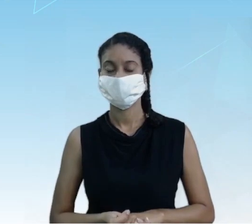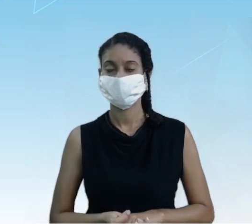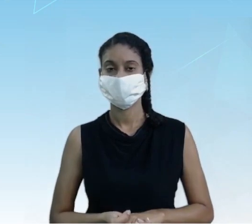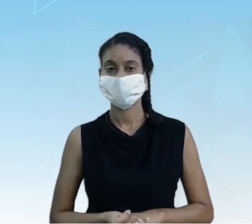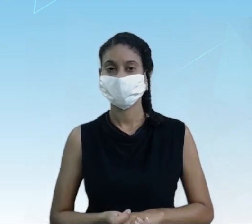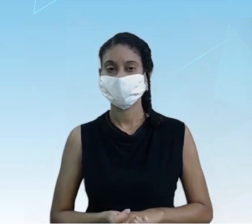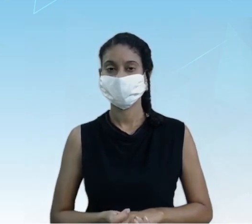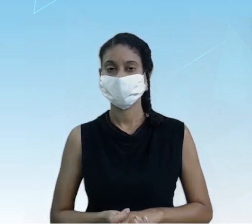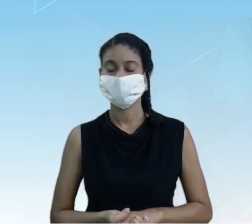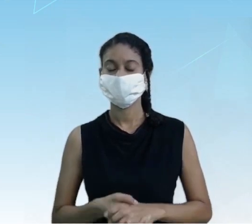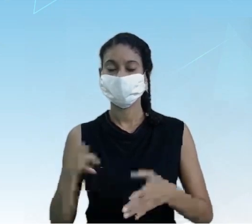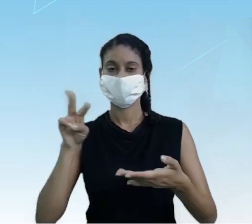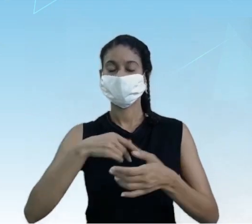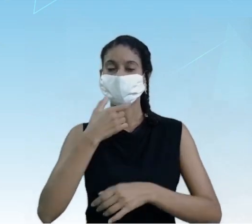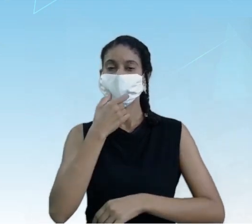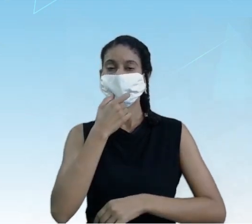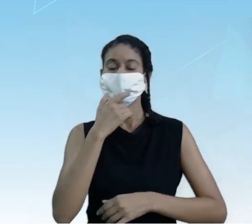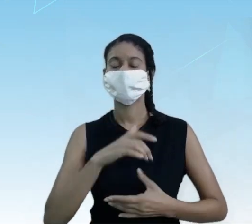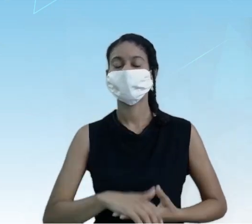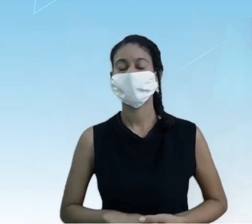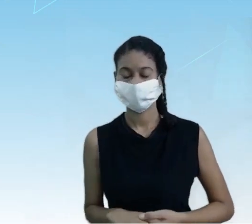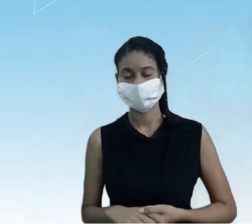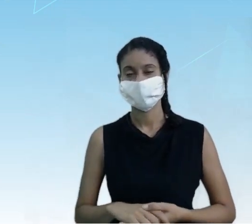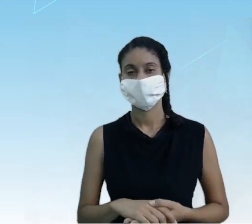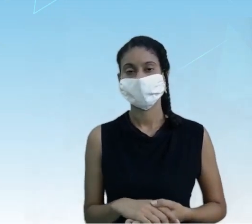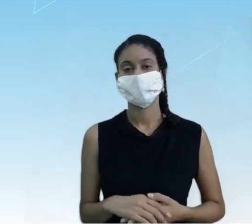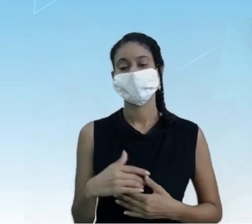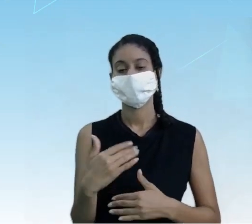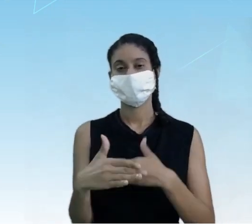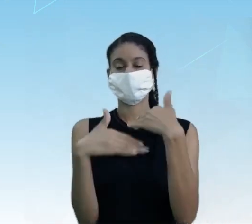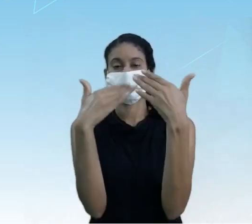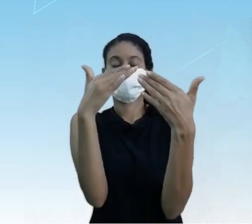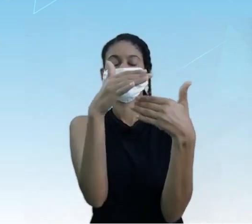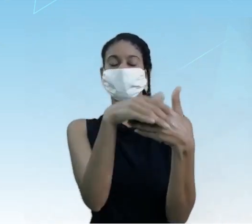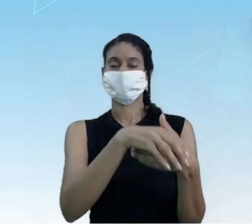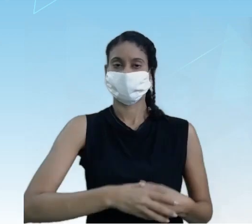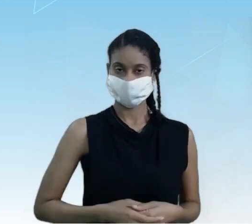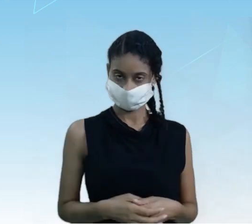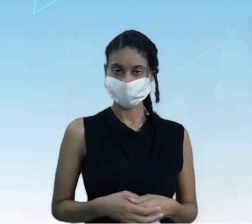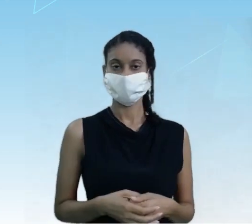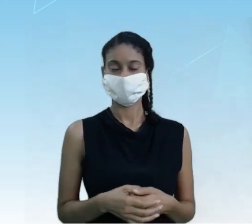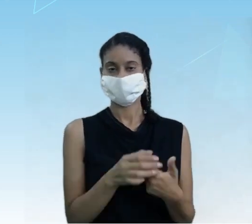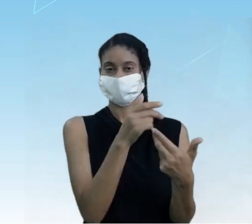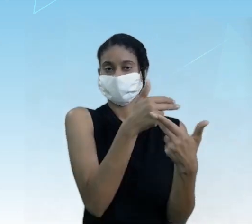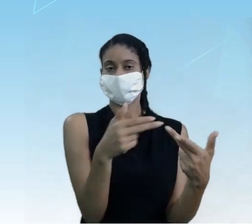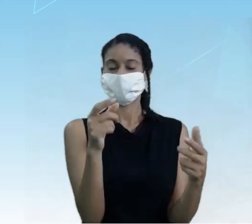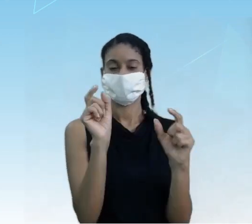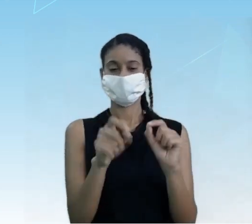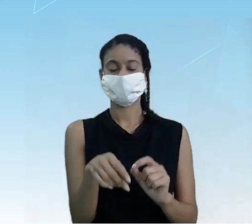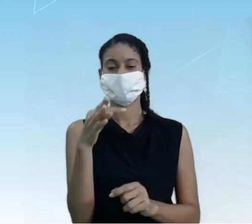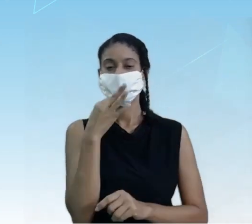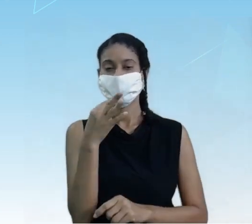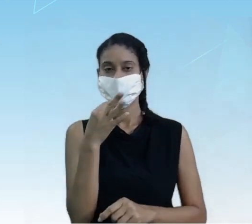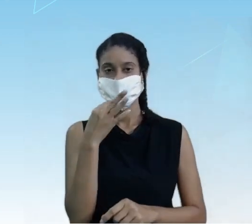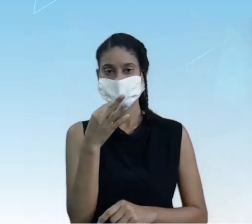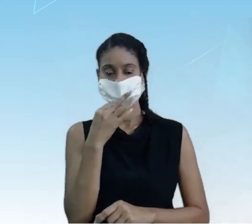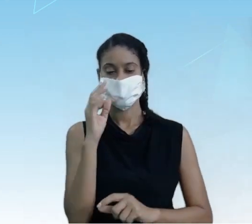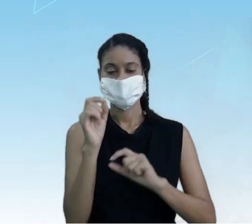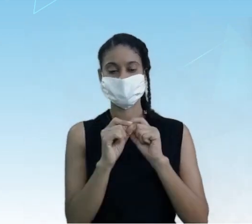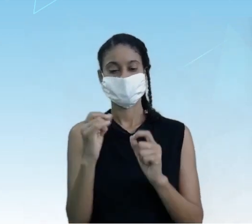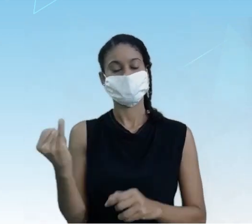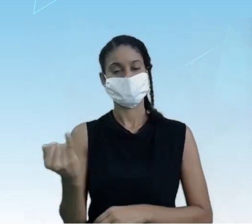is recognized in each country. Ela desenvolve um grande papel e é reconhecida a